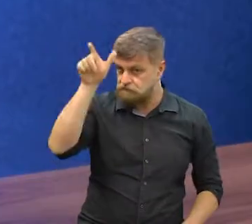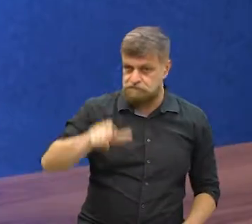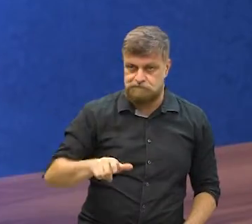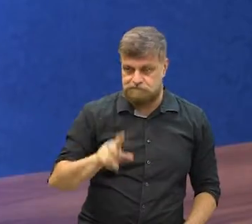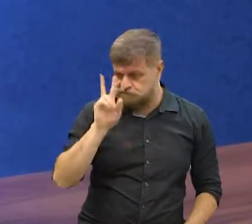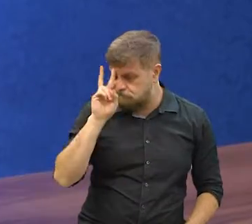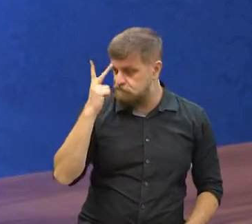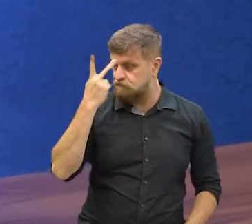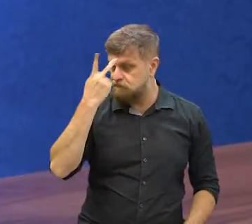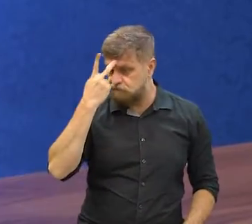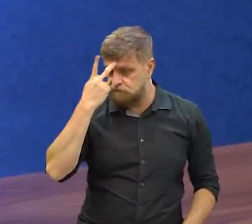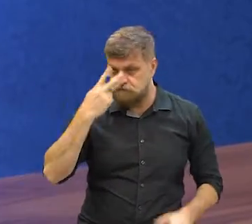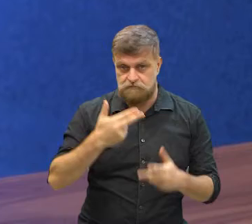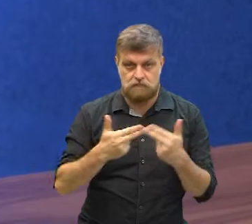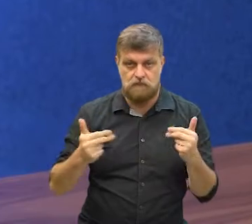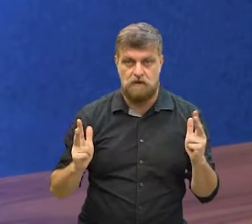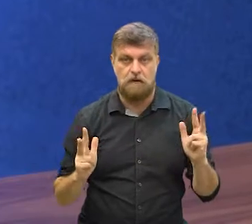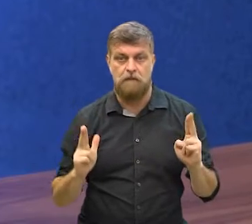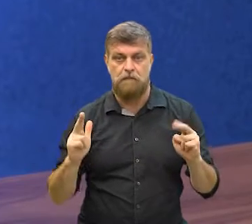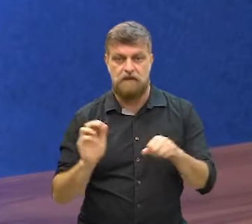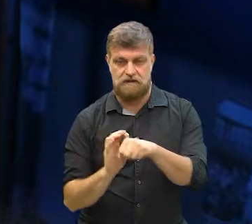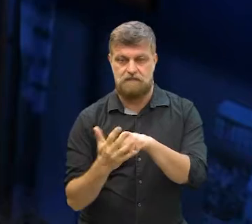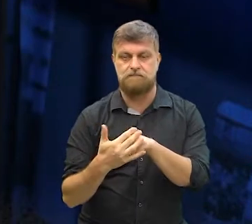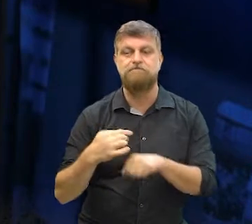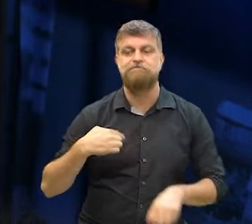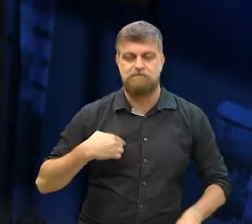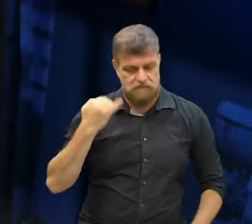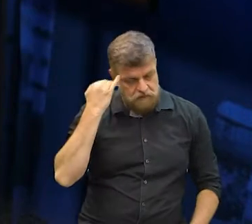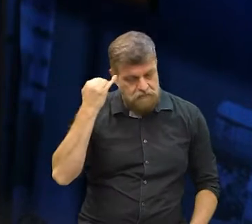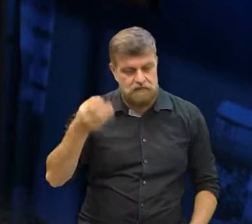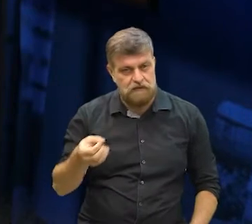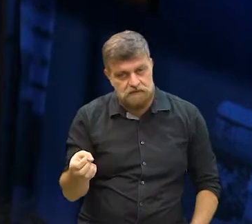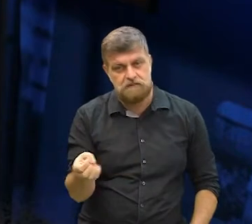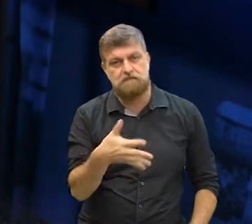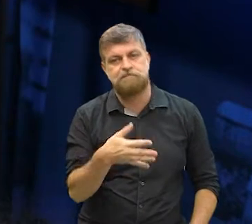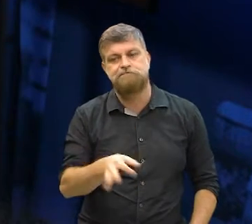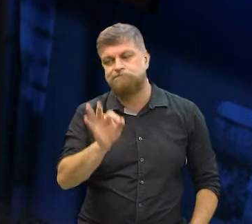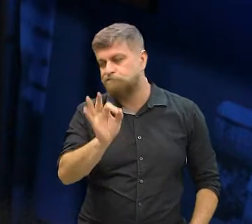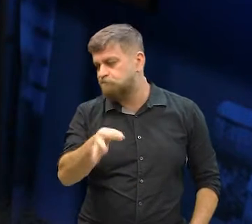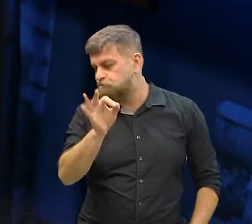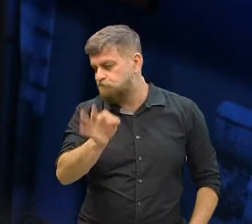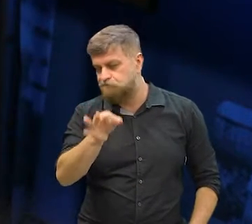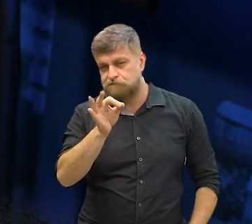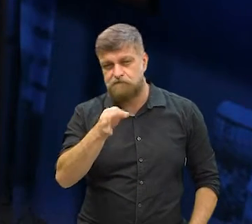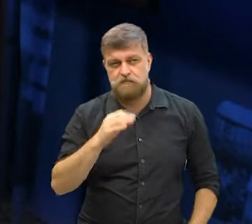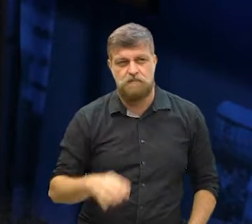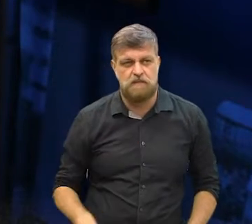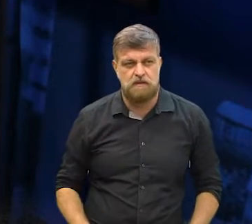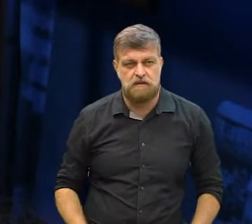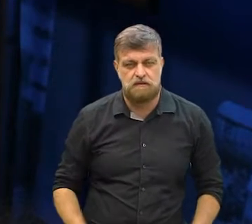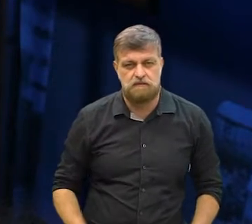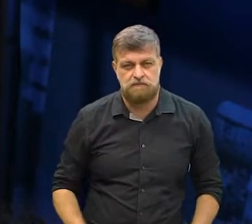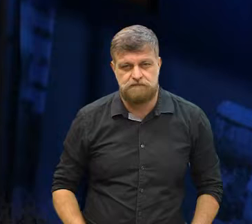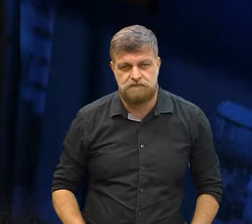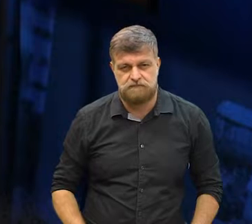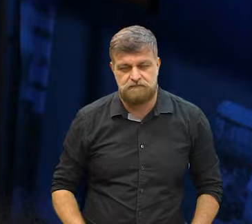se reinventou com outra coisa nesse meio? me reinventei, tive que me reinventar, tive que me